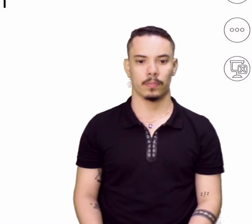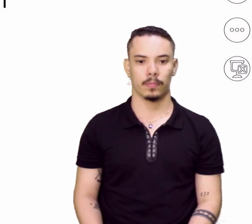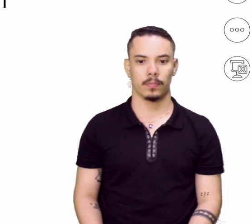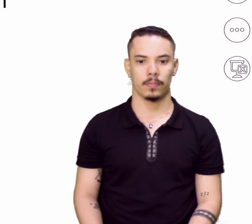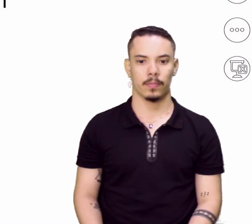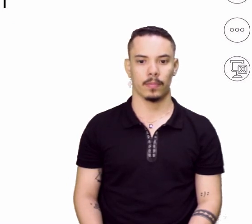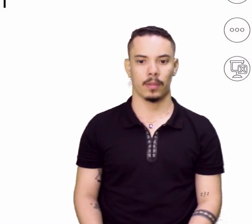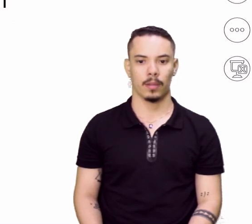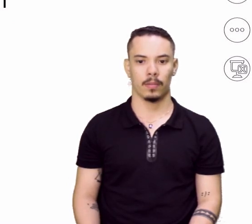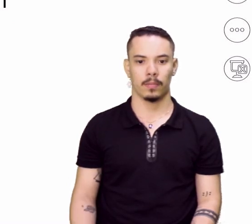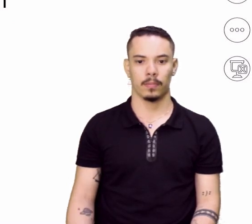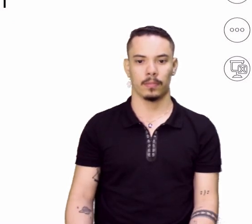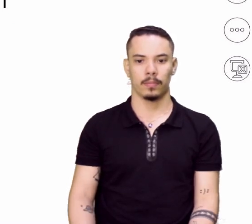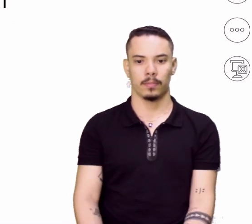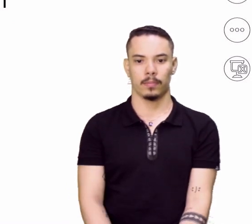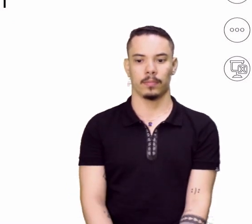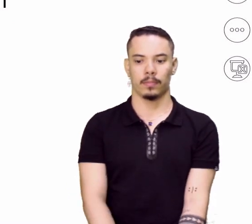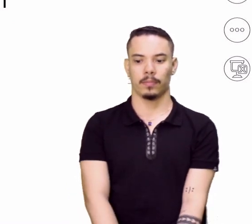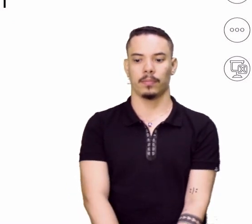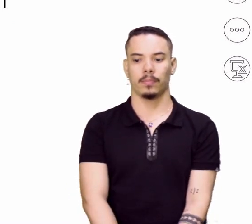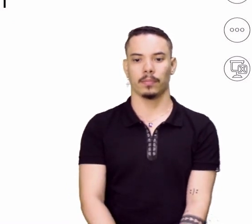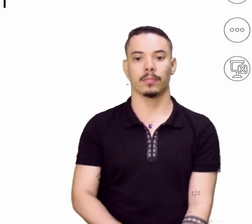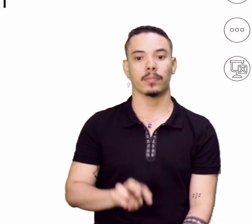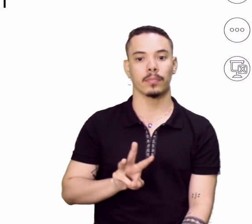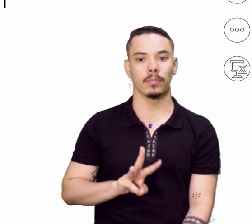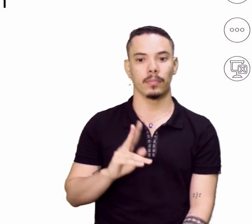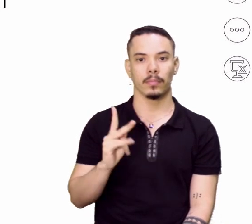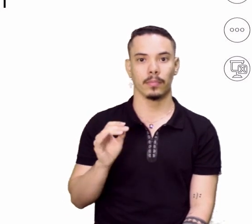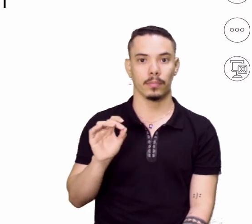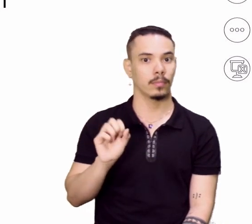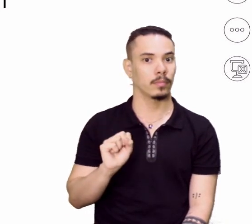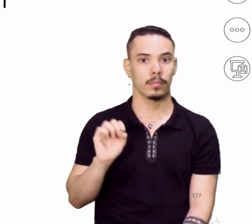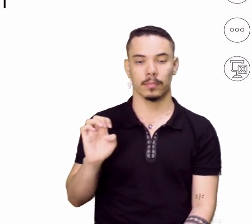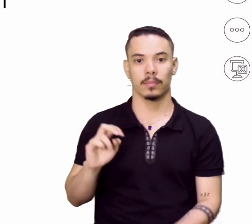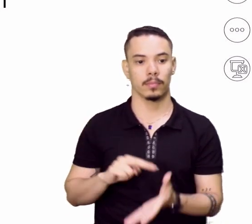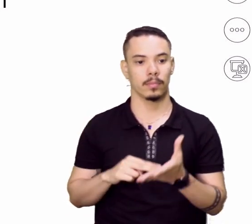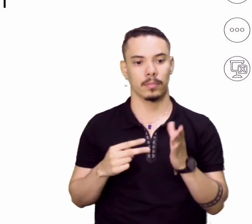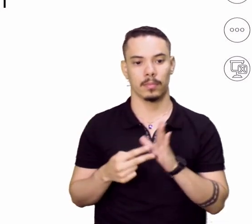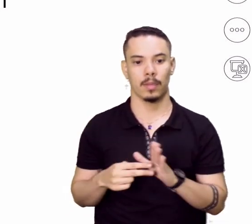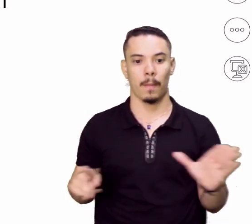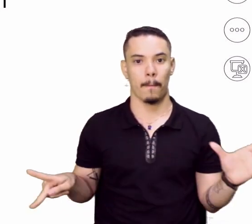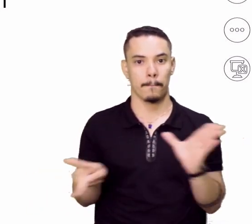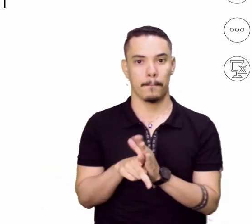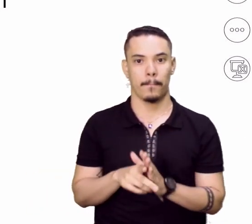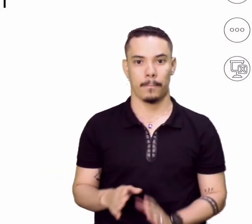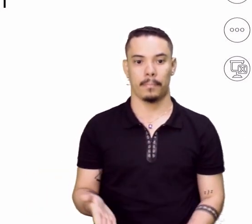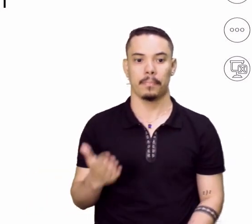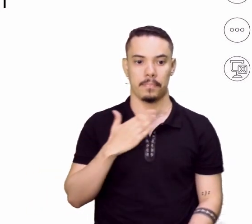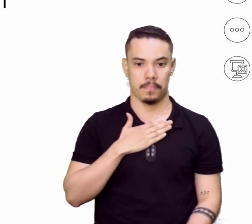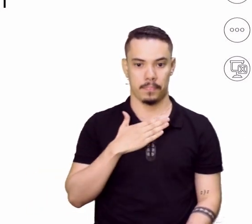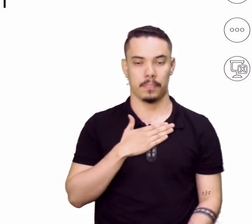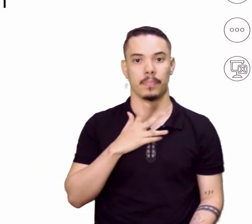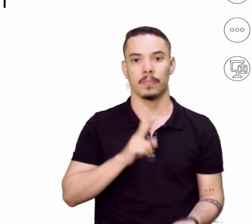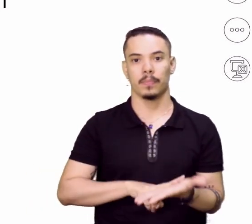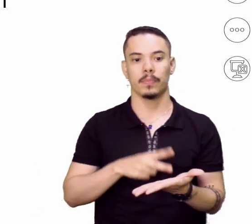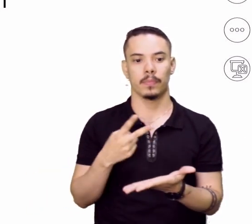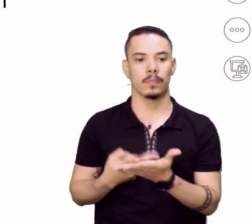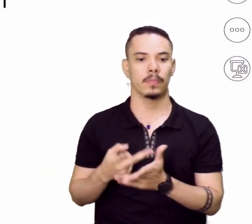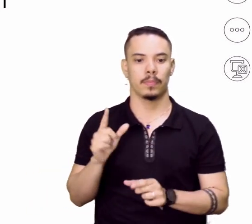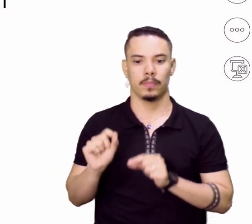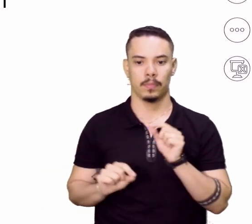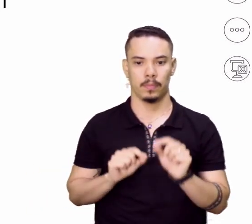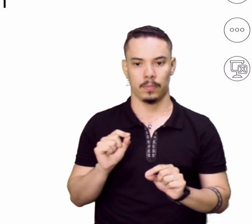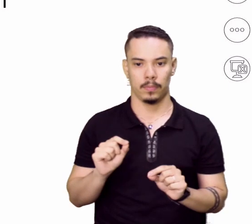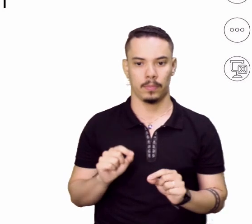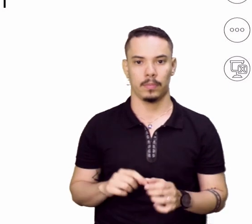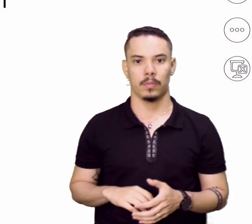whose. E esse whose aqui, ele vai ser um pronome relativo que indica posse. E a tradução dele é cujo,